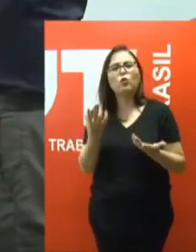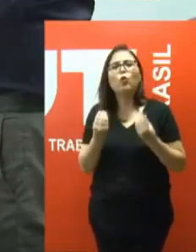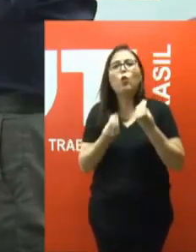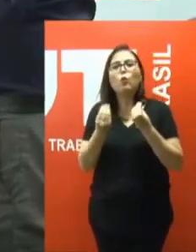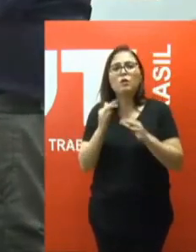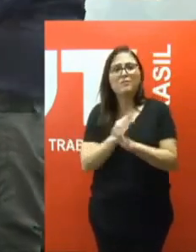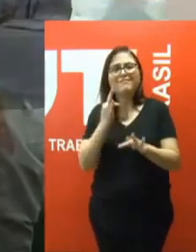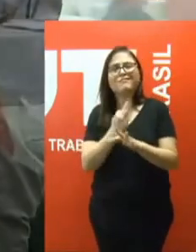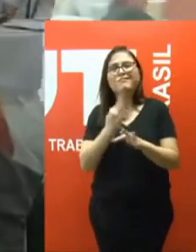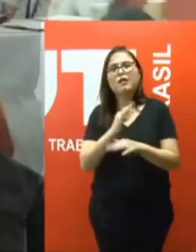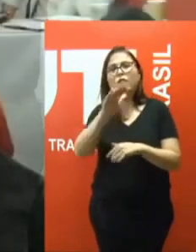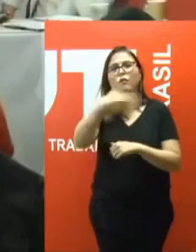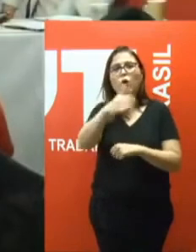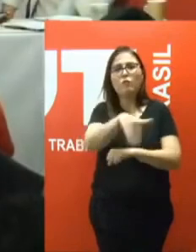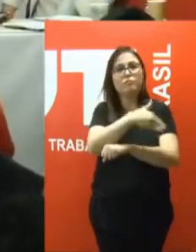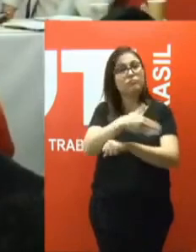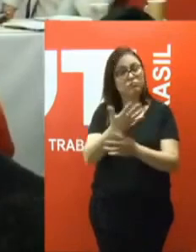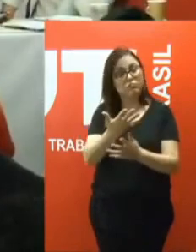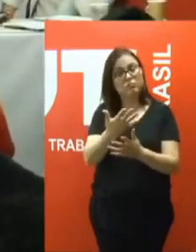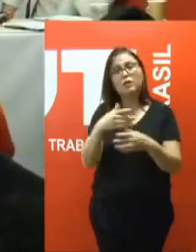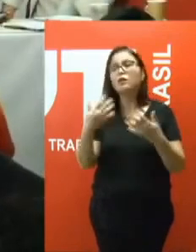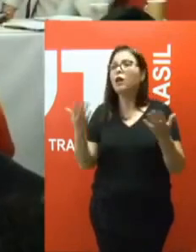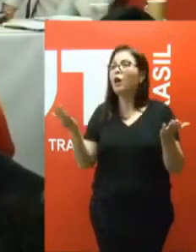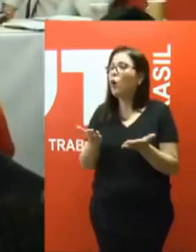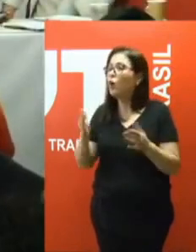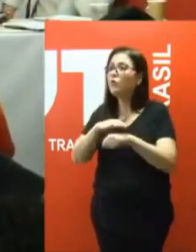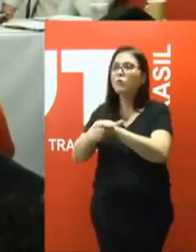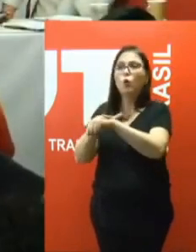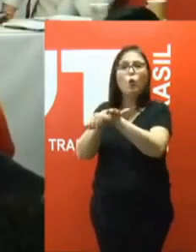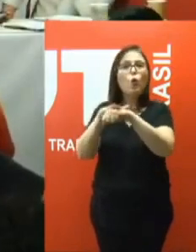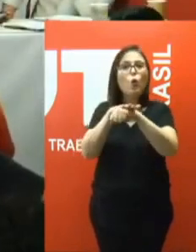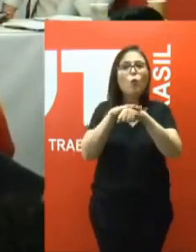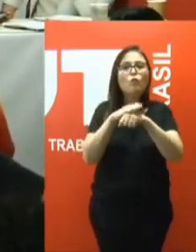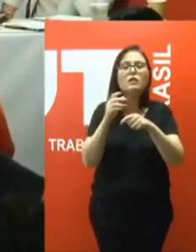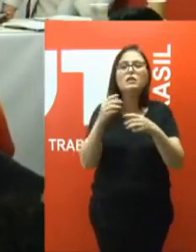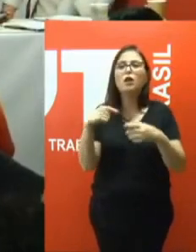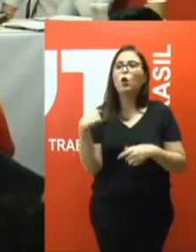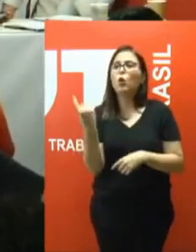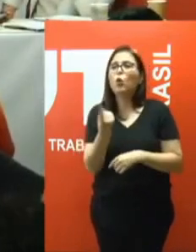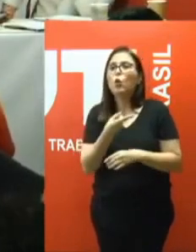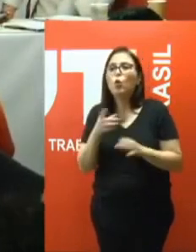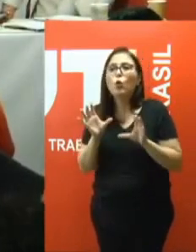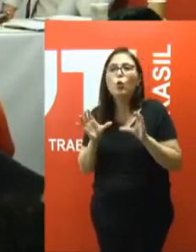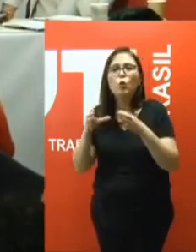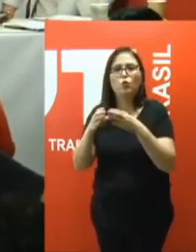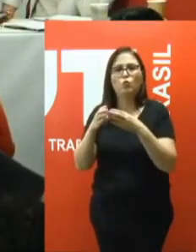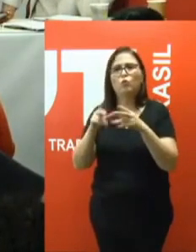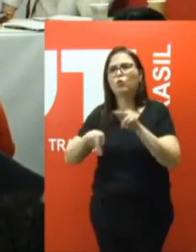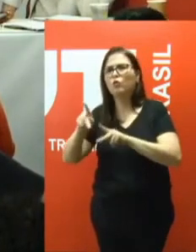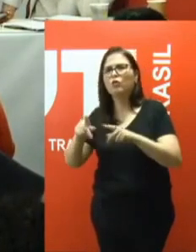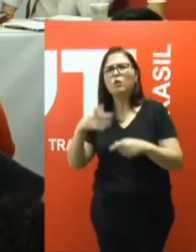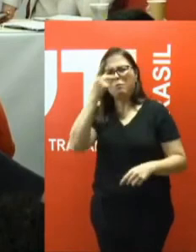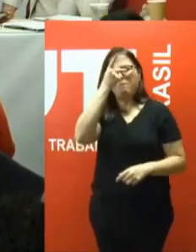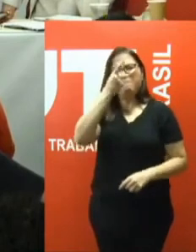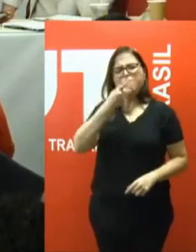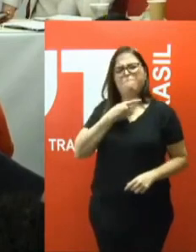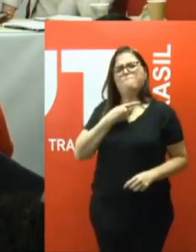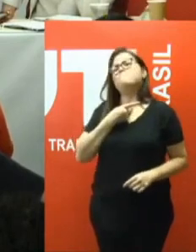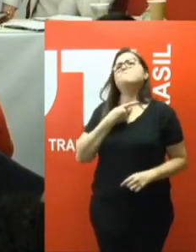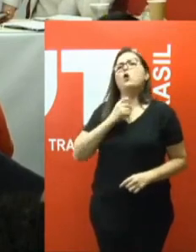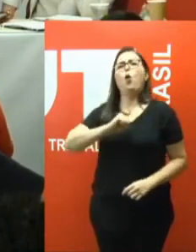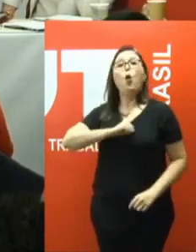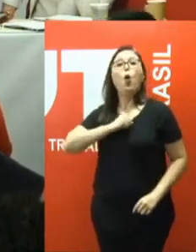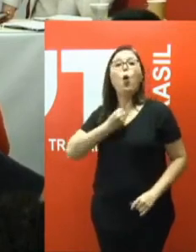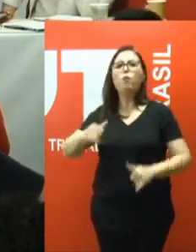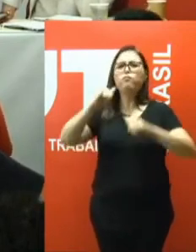que agora nós temos que conversar com o nosso povo. O Brasil chegou nessa situação, presidente, por conta do individualismo exacerbado, do ódio